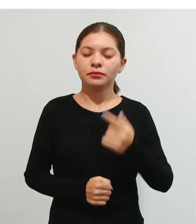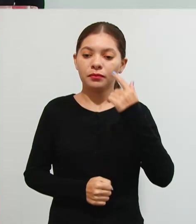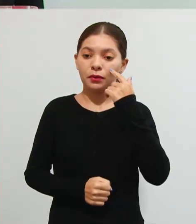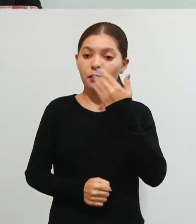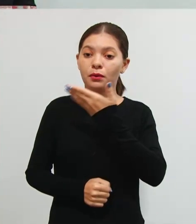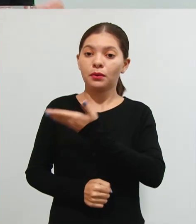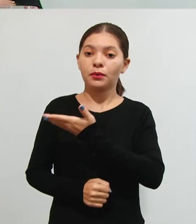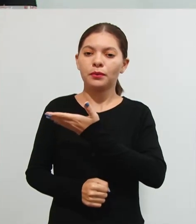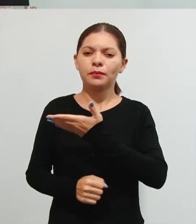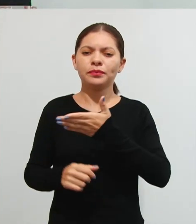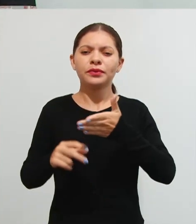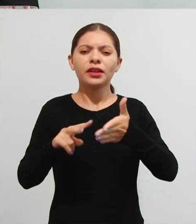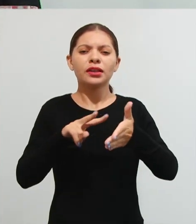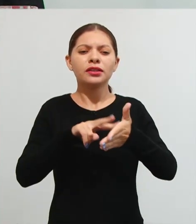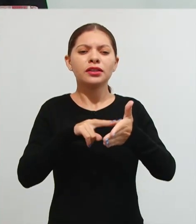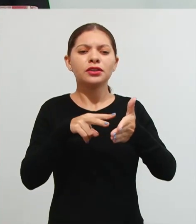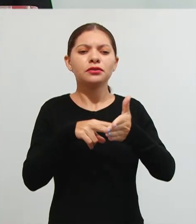é a